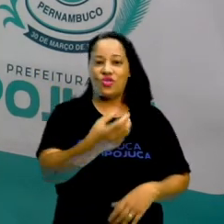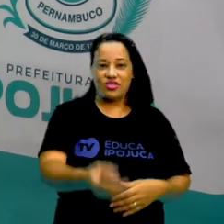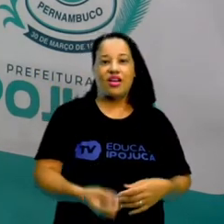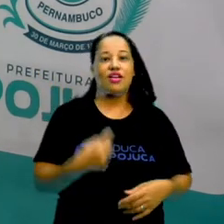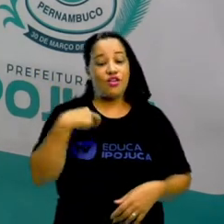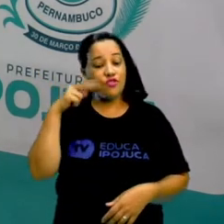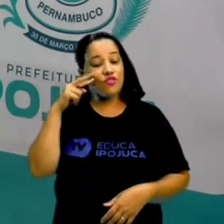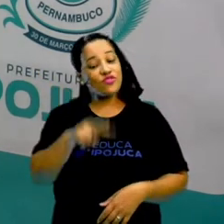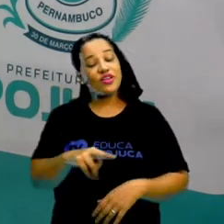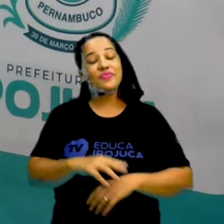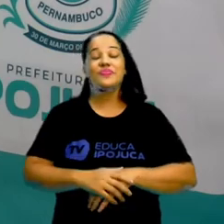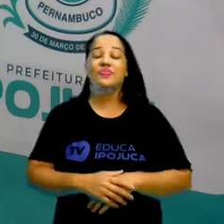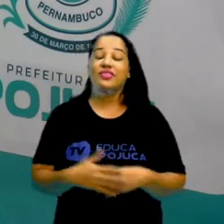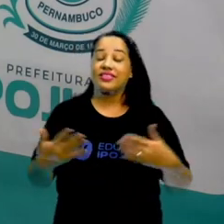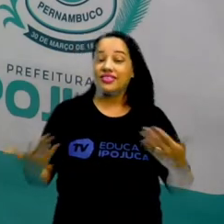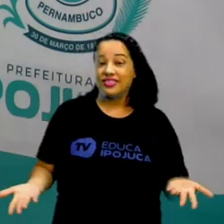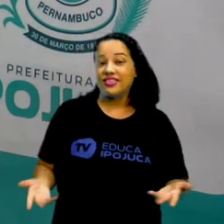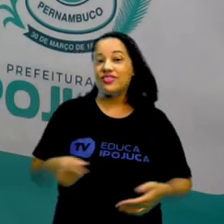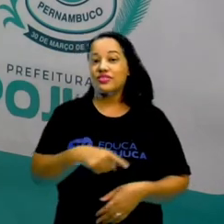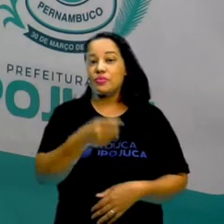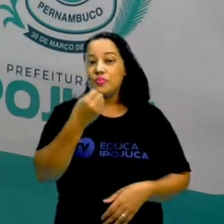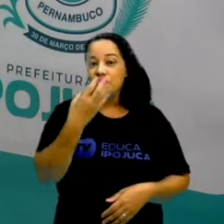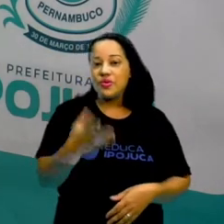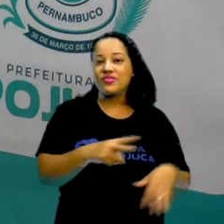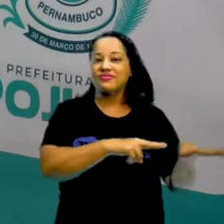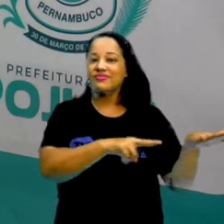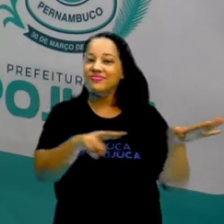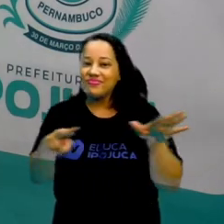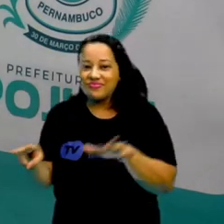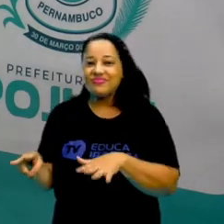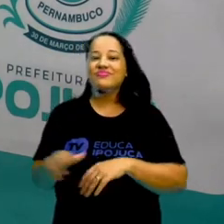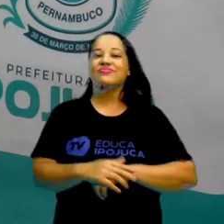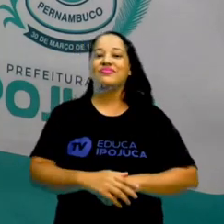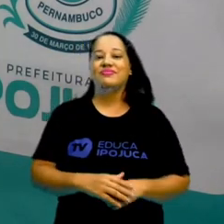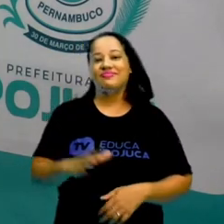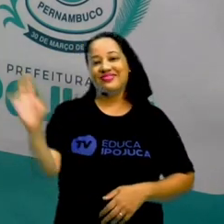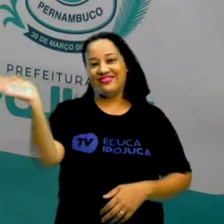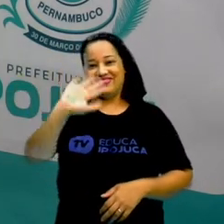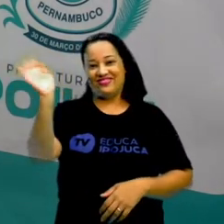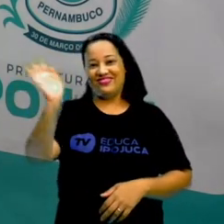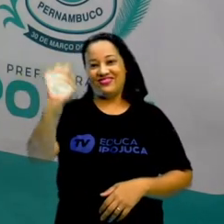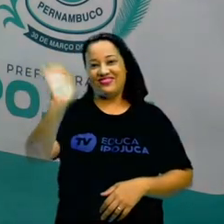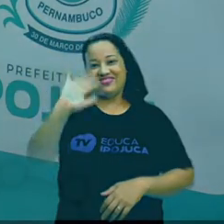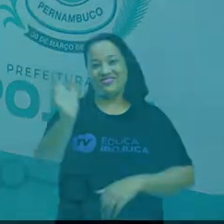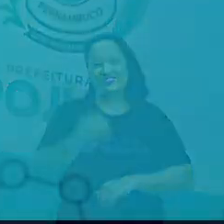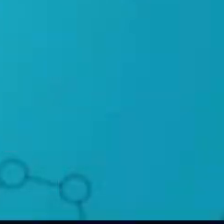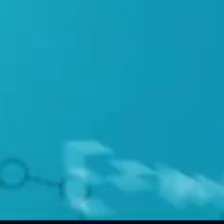aí, students. Tenham uma excelente semana. Bye, bye!